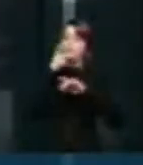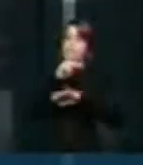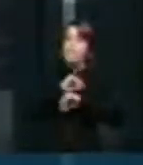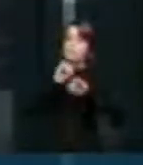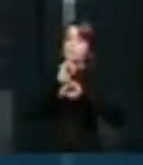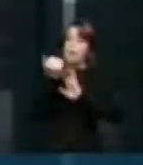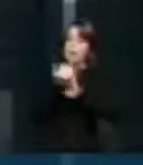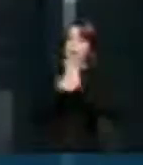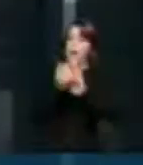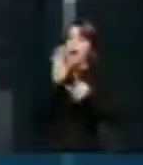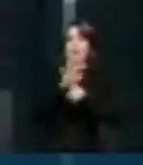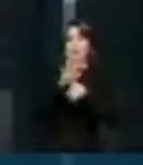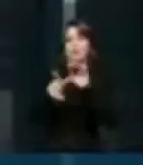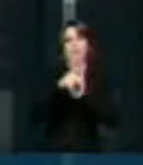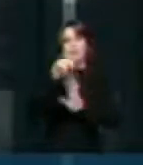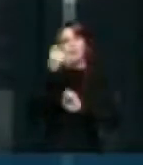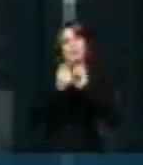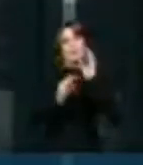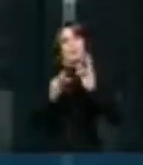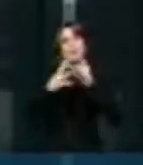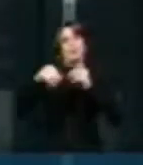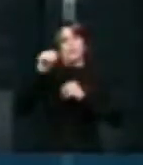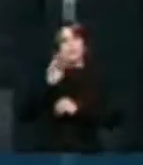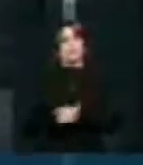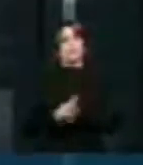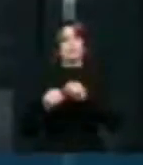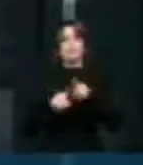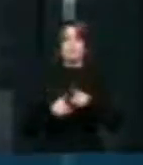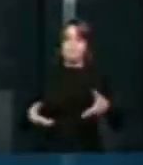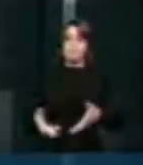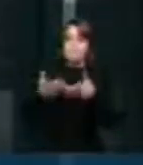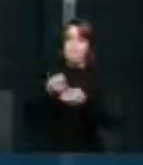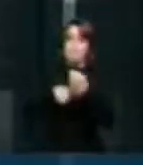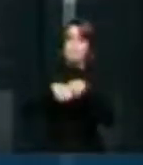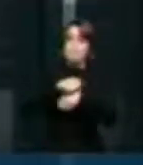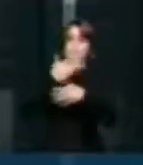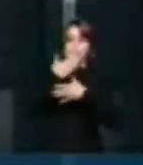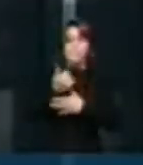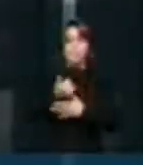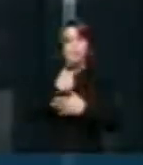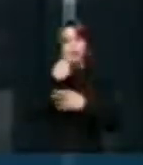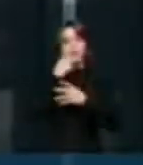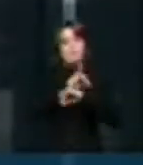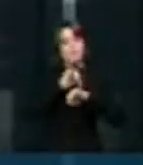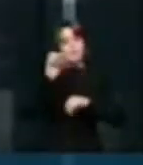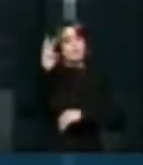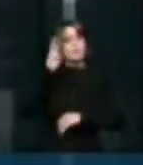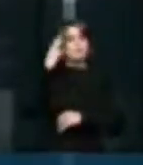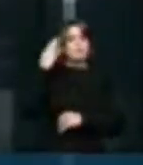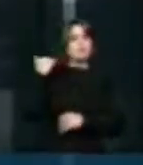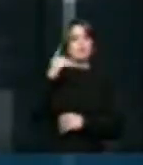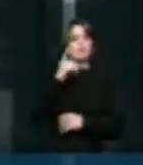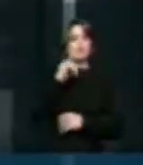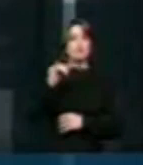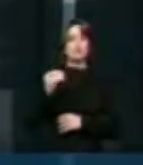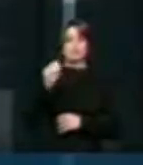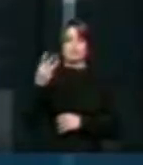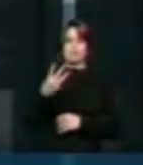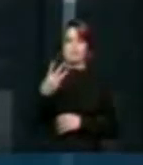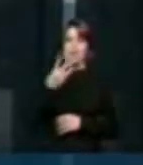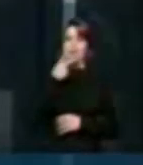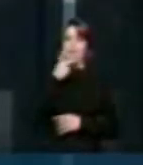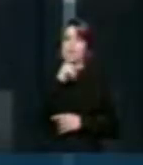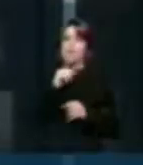abril, para criticar o pacote de medidas do governo federal publicado no Diário Oficial, dia 4 de abril